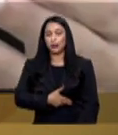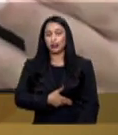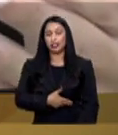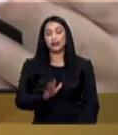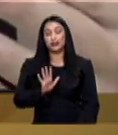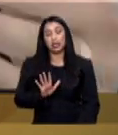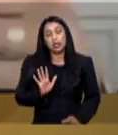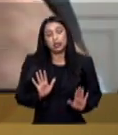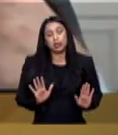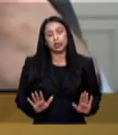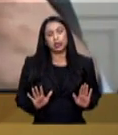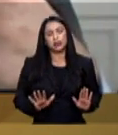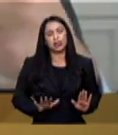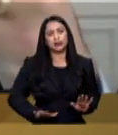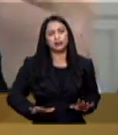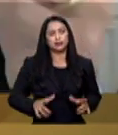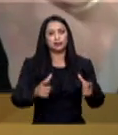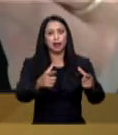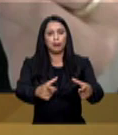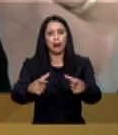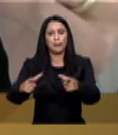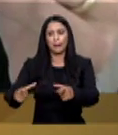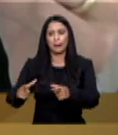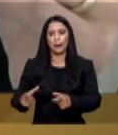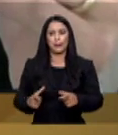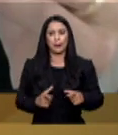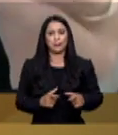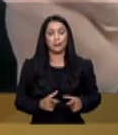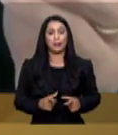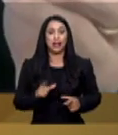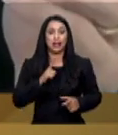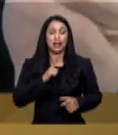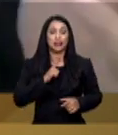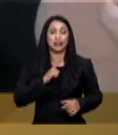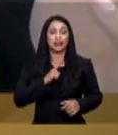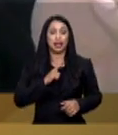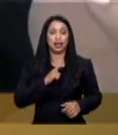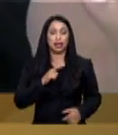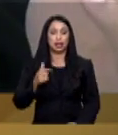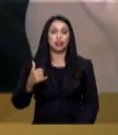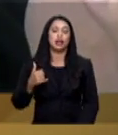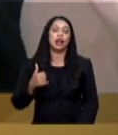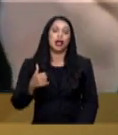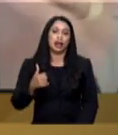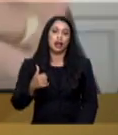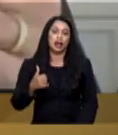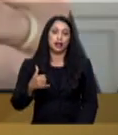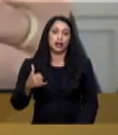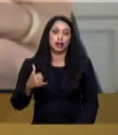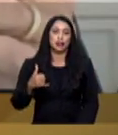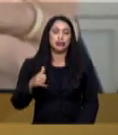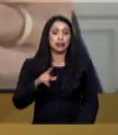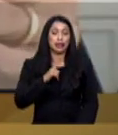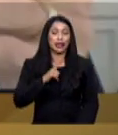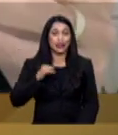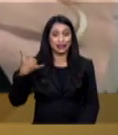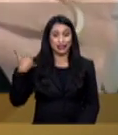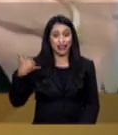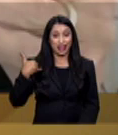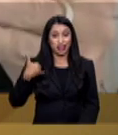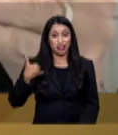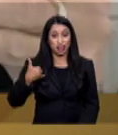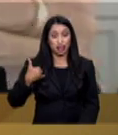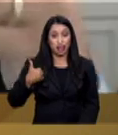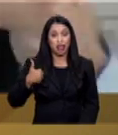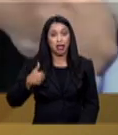vários estabelecimentos, há, entre aspas, menores, maiores. Ou seja, há